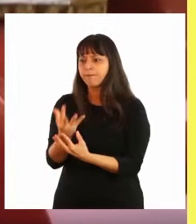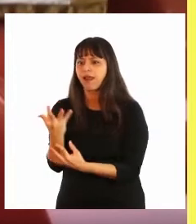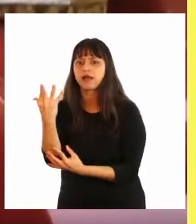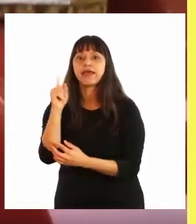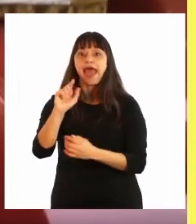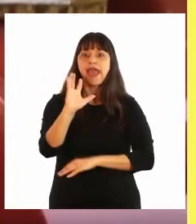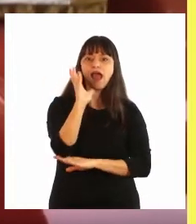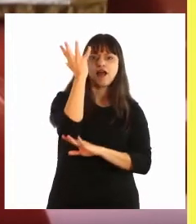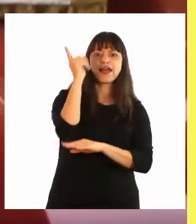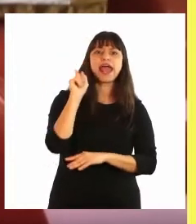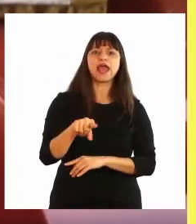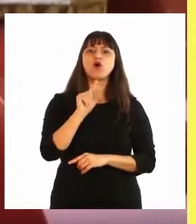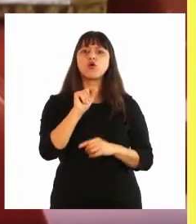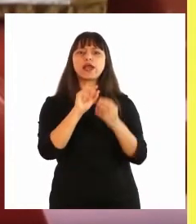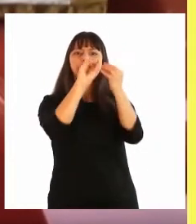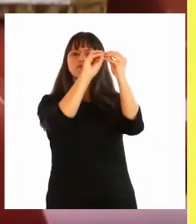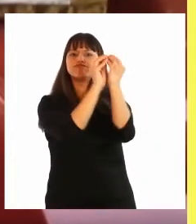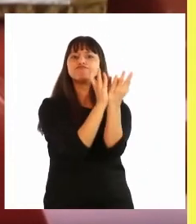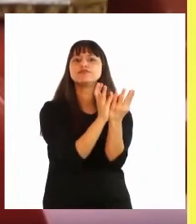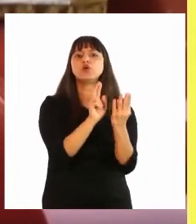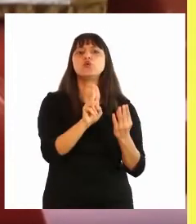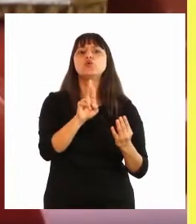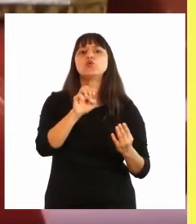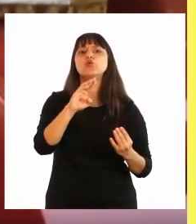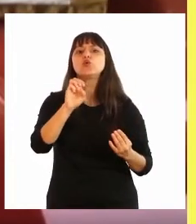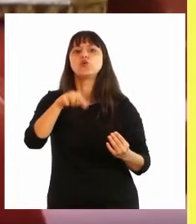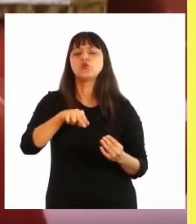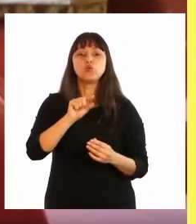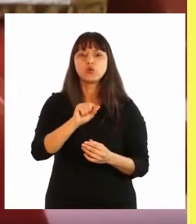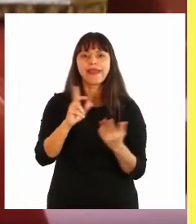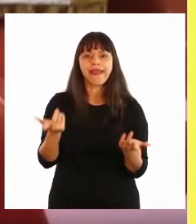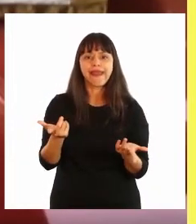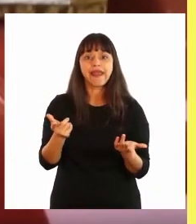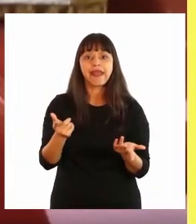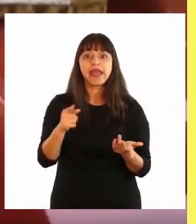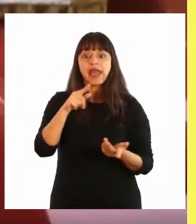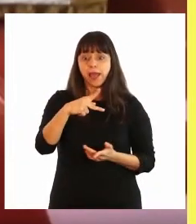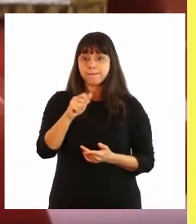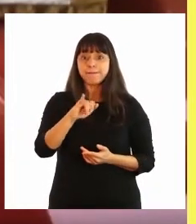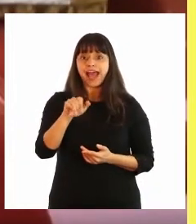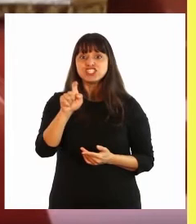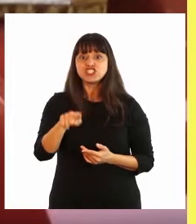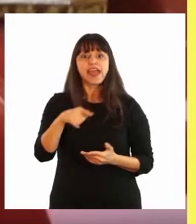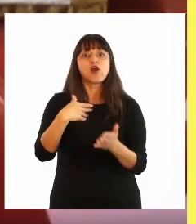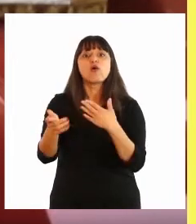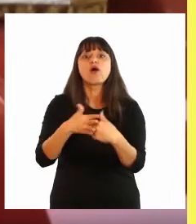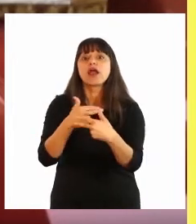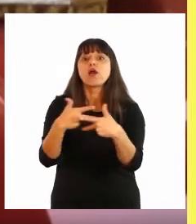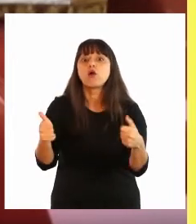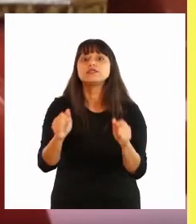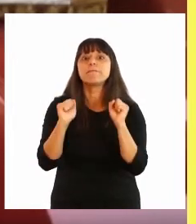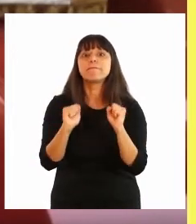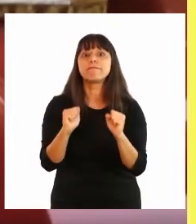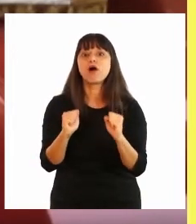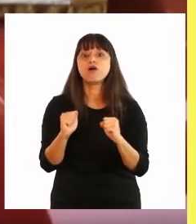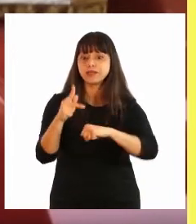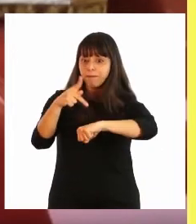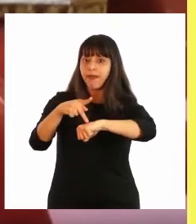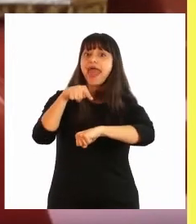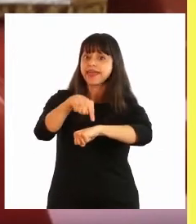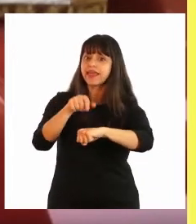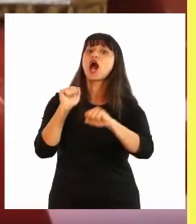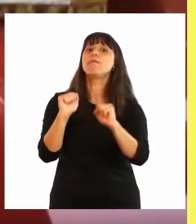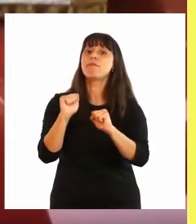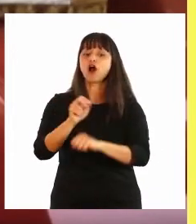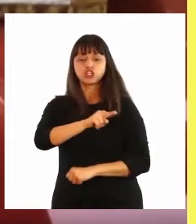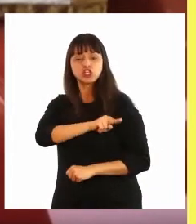um pajé, o urucum pode ser um pajé, e uma pedra é um pajé também, pode ser um pajé. Várias das nossas narrativas,